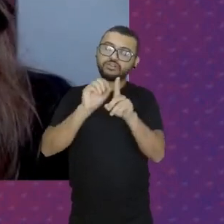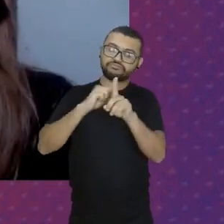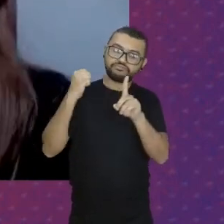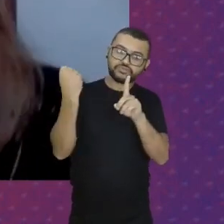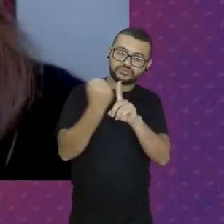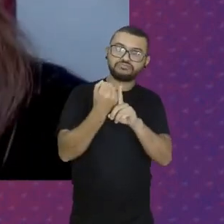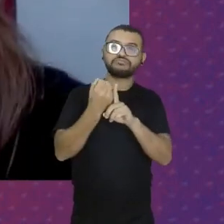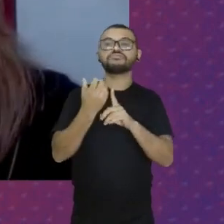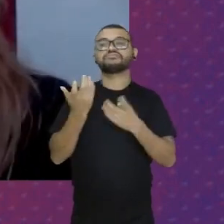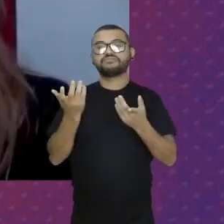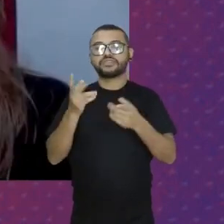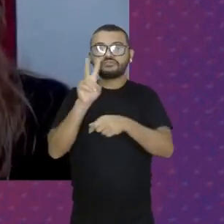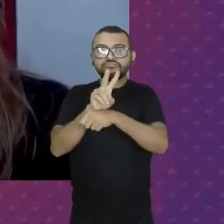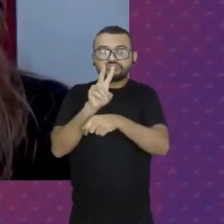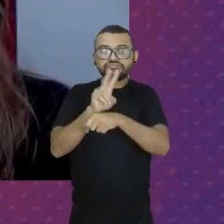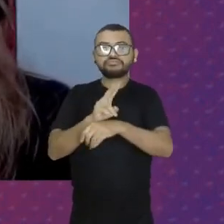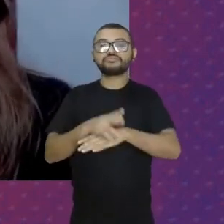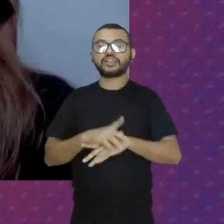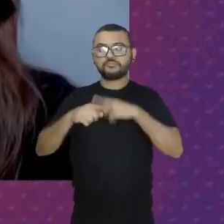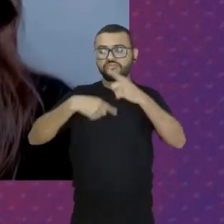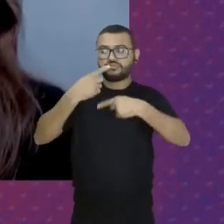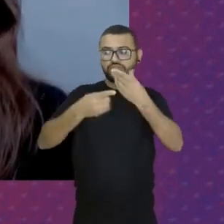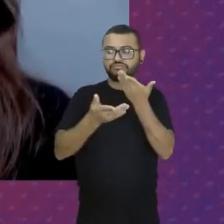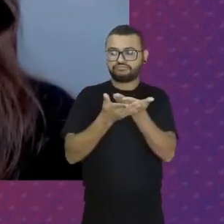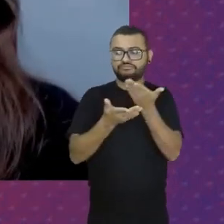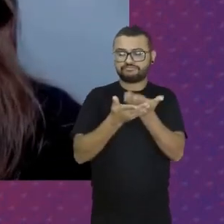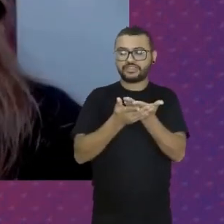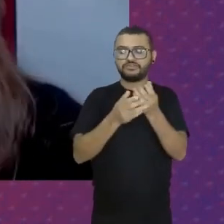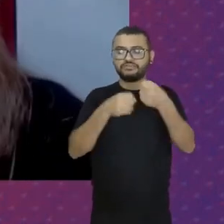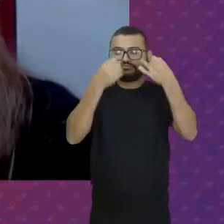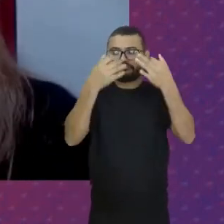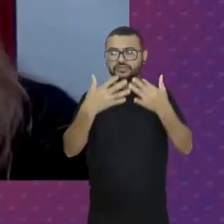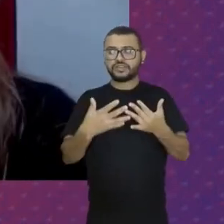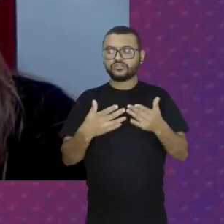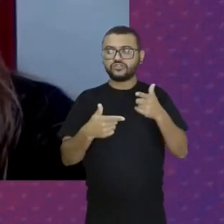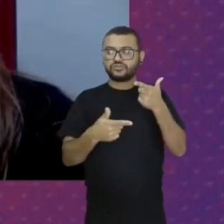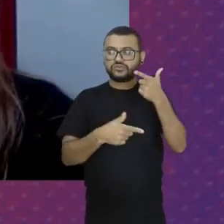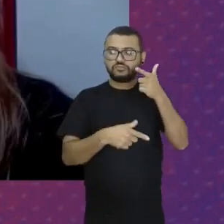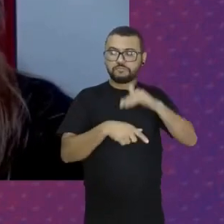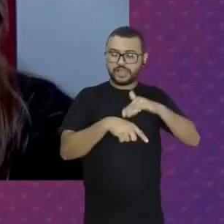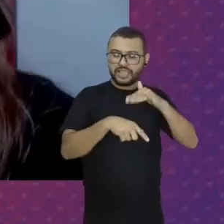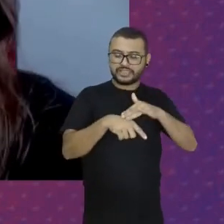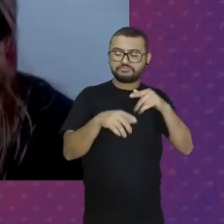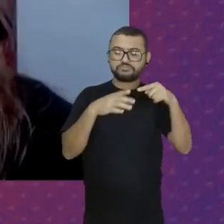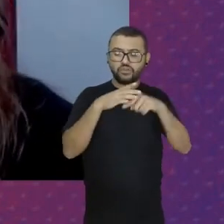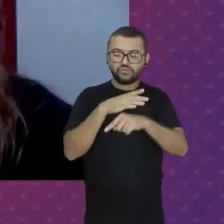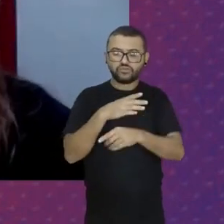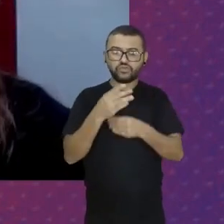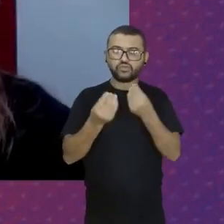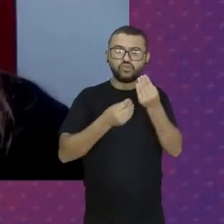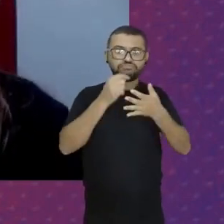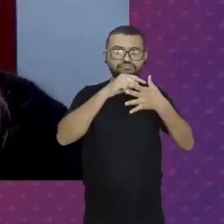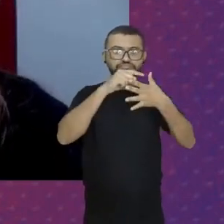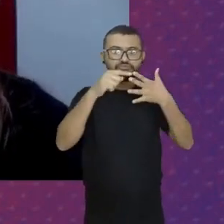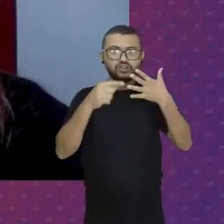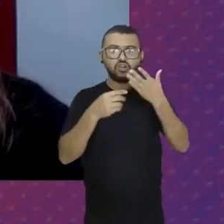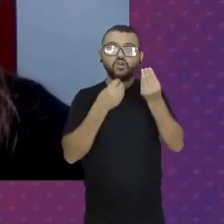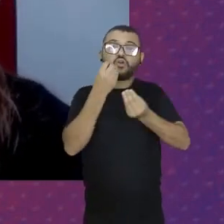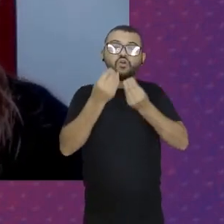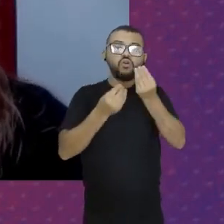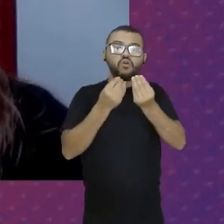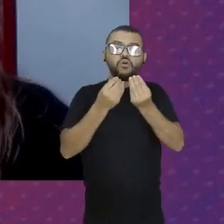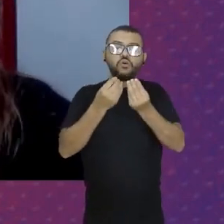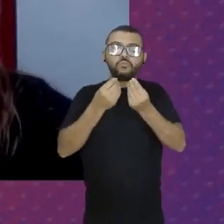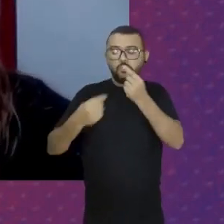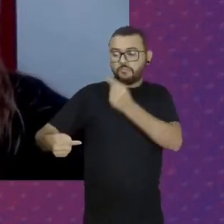sociedade. Então, na próxima aula, eu vou entrar um pouco mais em quais são os princípios para uma política